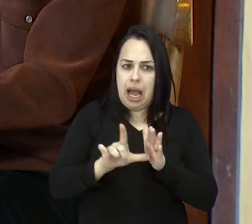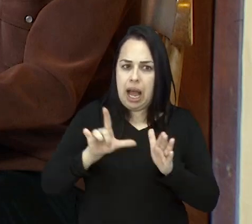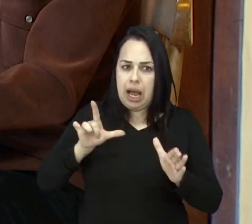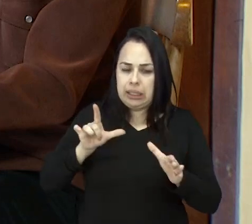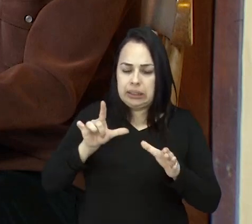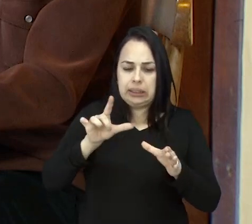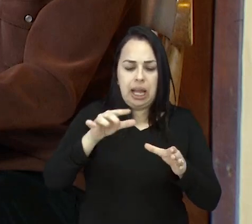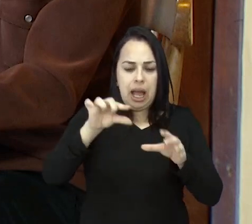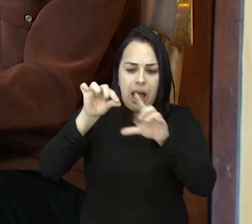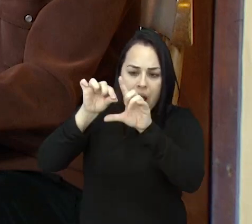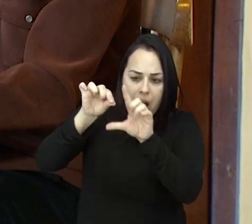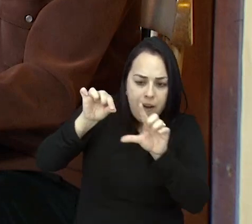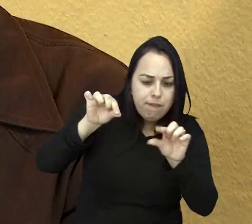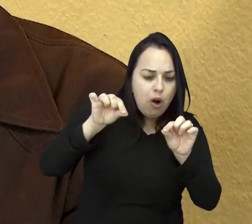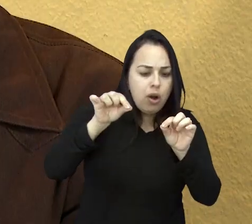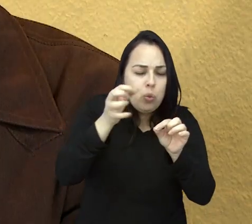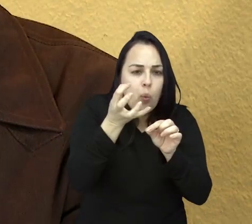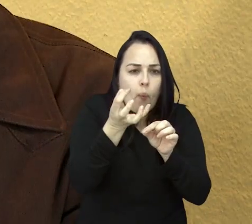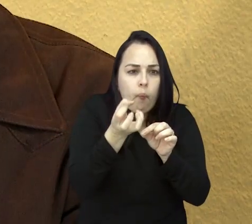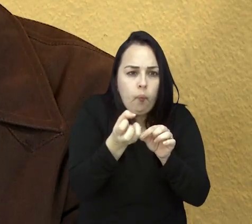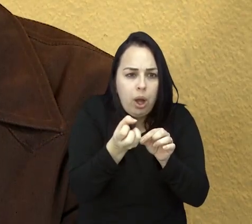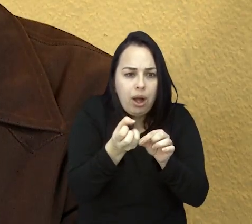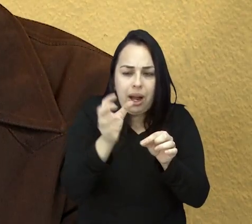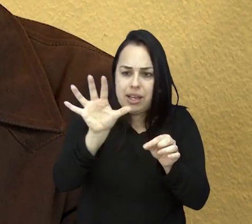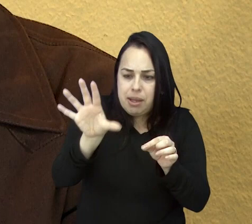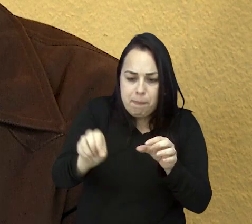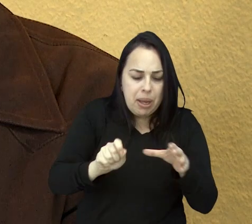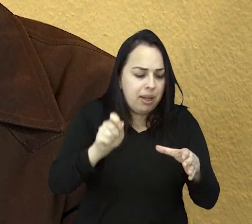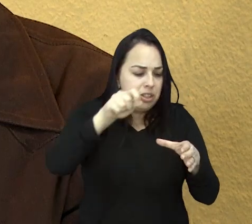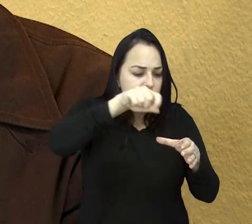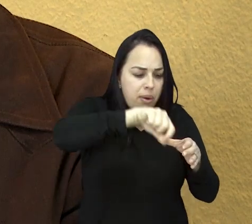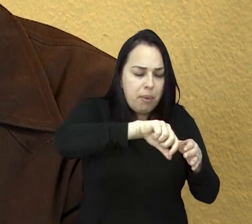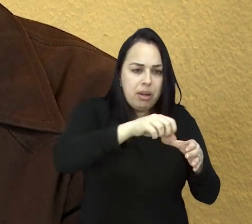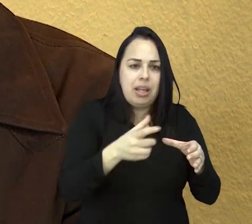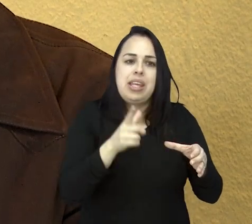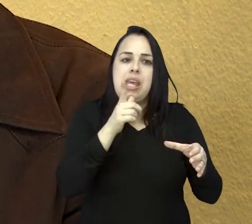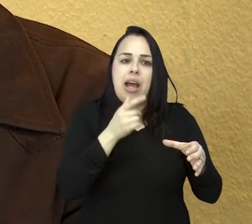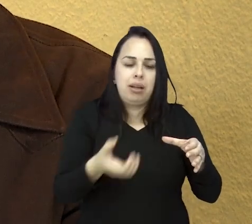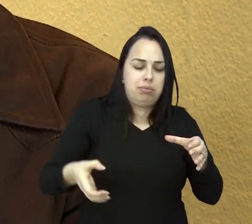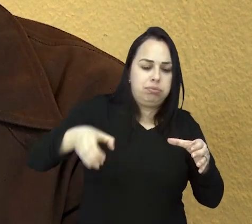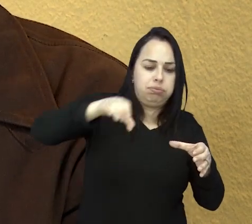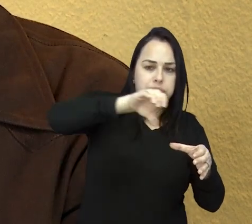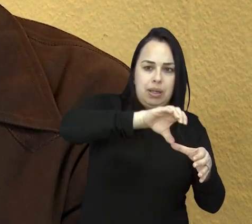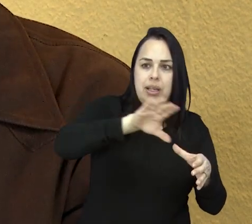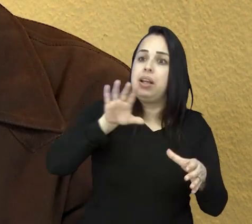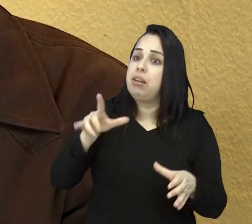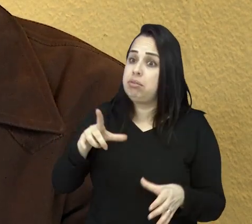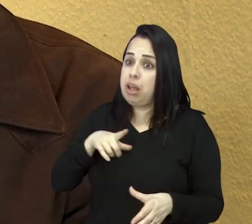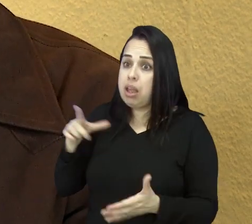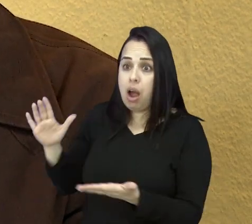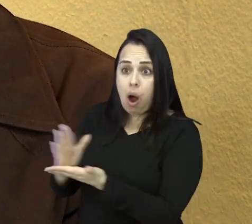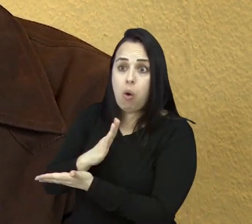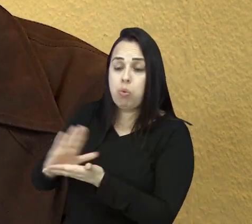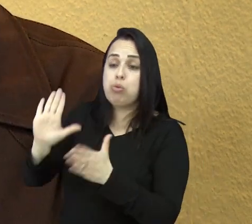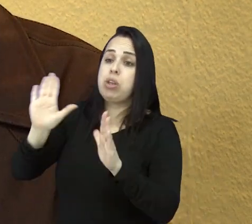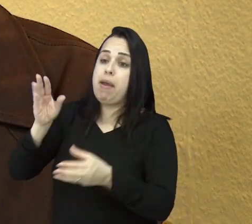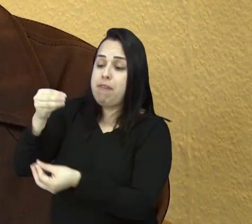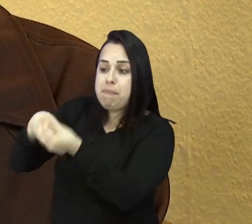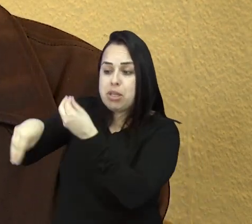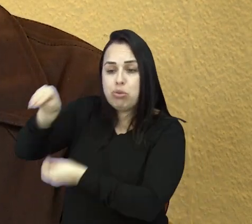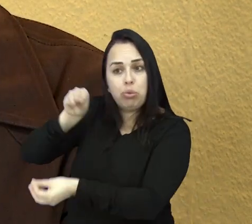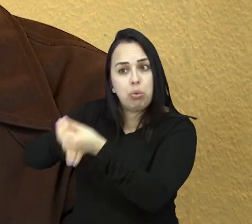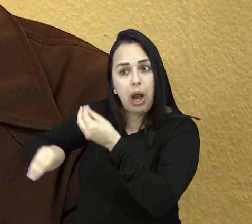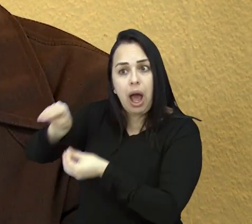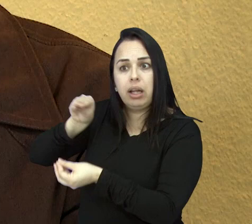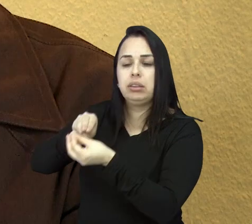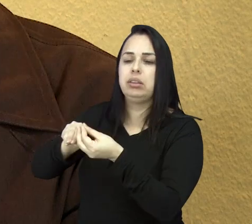e você escolhe e faz a mistura. Isso. Tem lugares que já vende o que a gente chama de blend. Ele já vem com as flores, né? Ele tem os blends